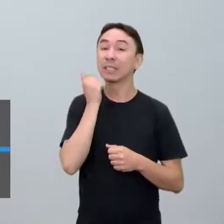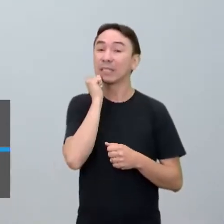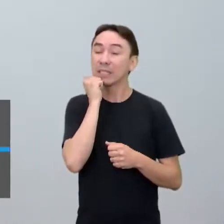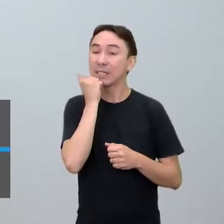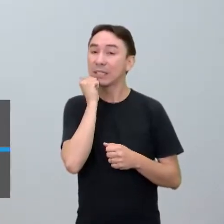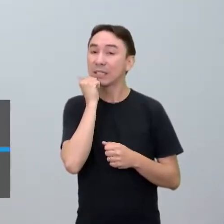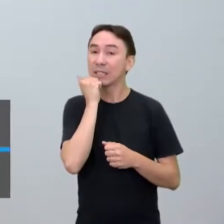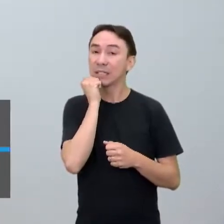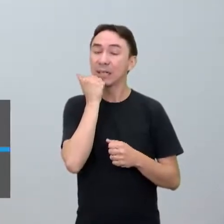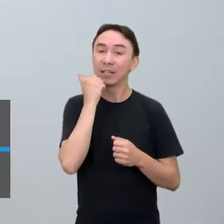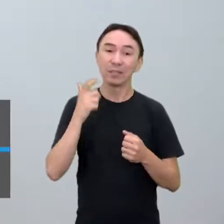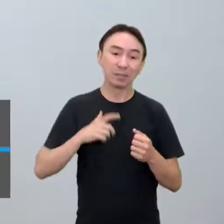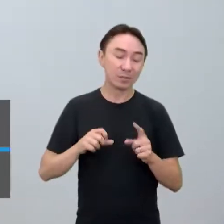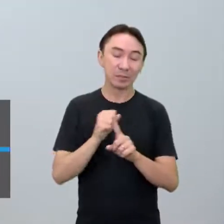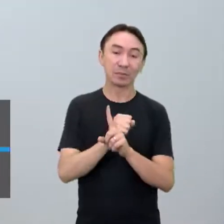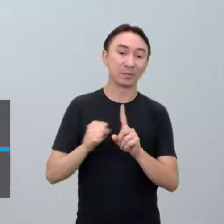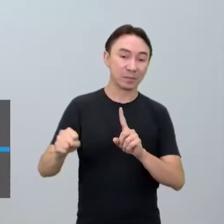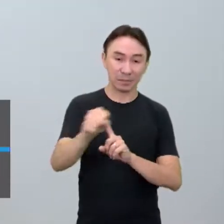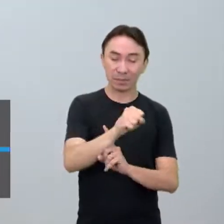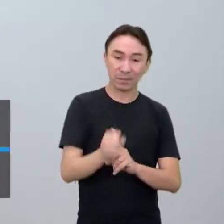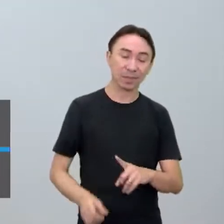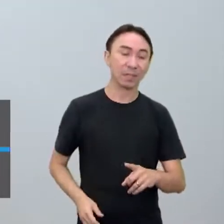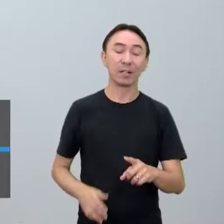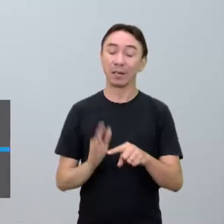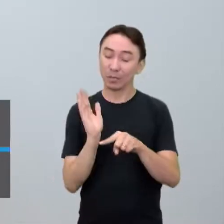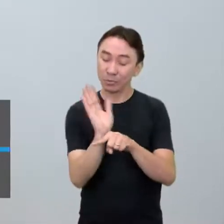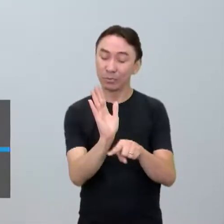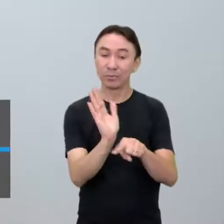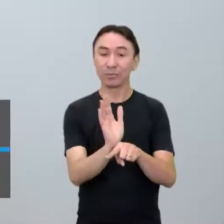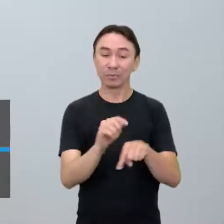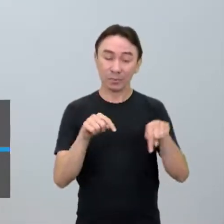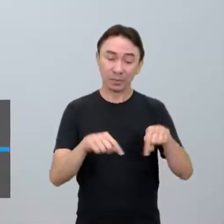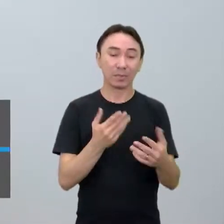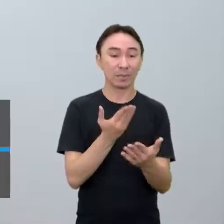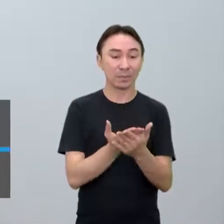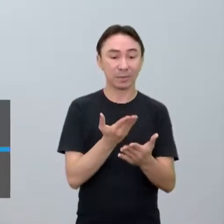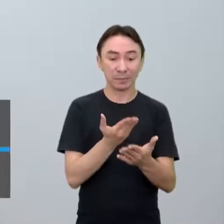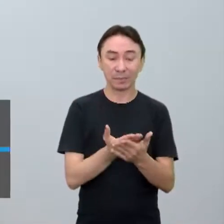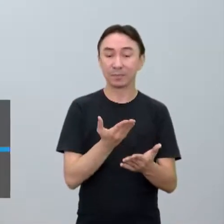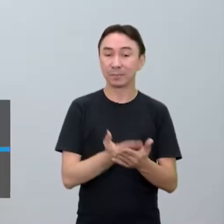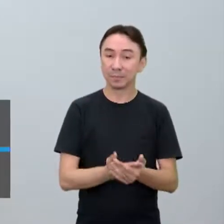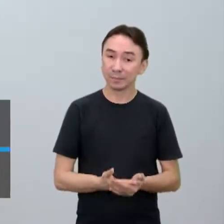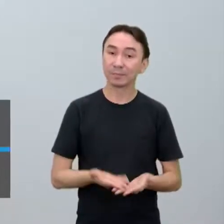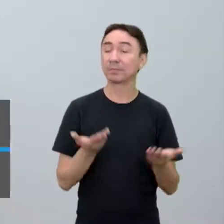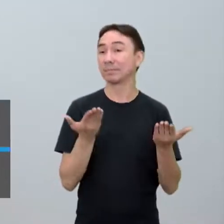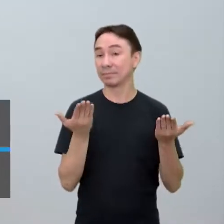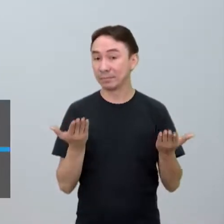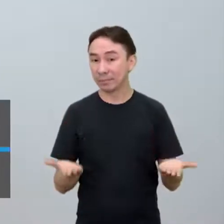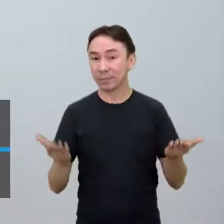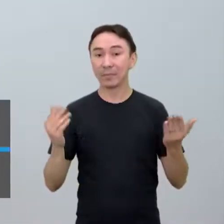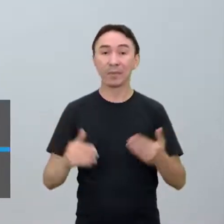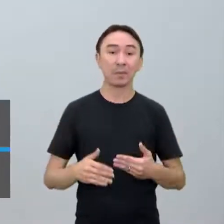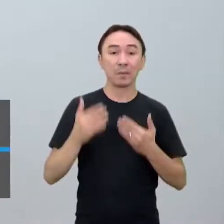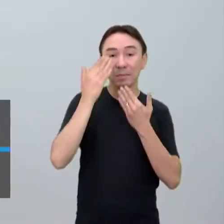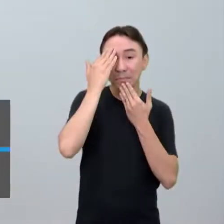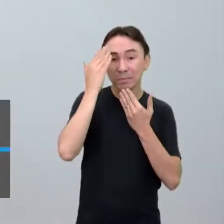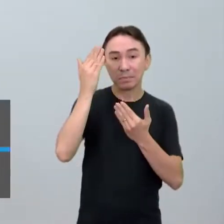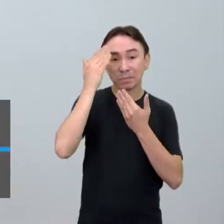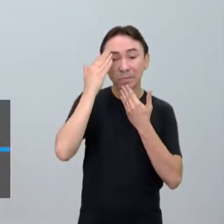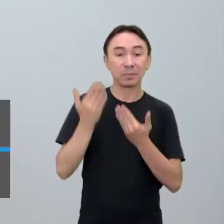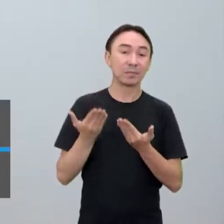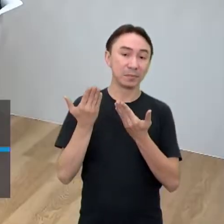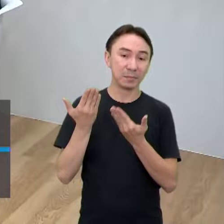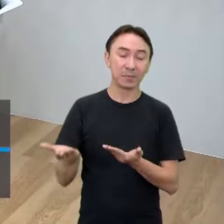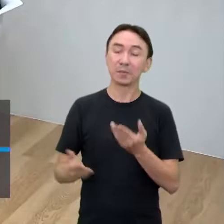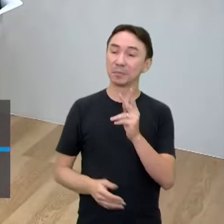aula com uma abordagem mais enriquecedora aí. Portanto, minha gratidão e o meu convite aqui expresso à